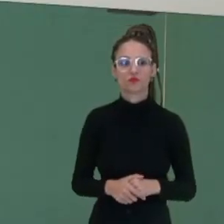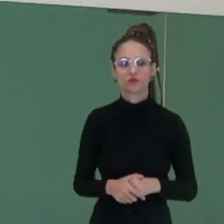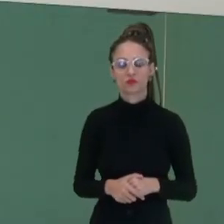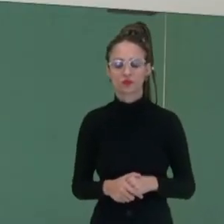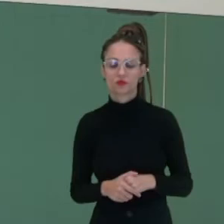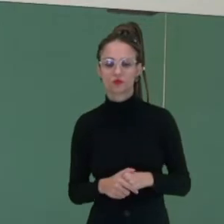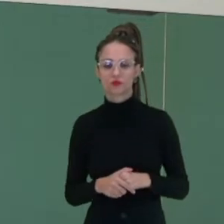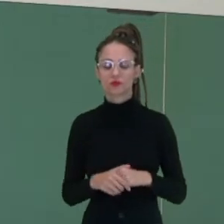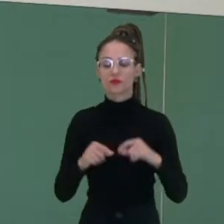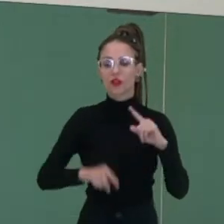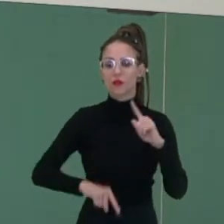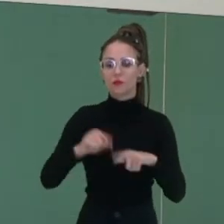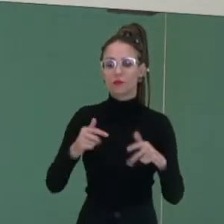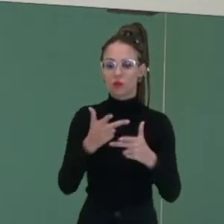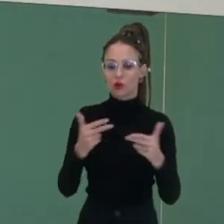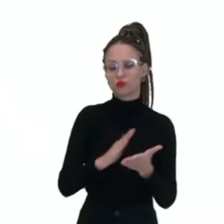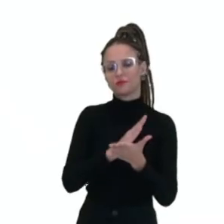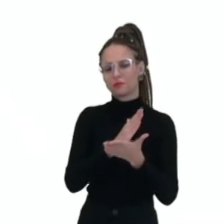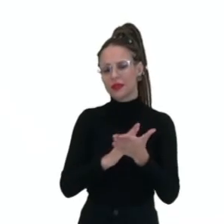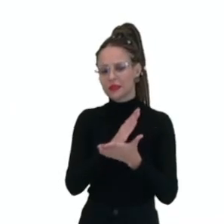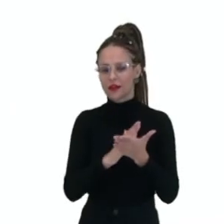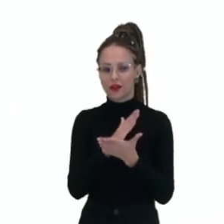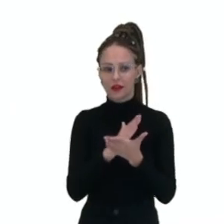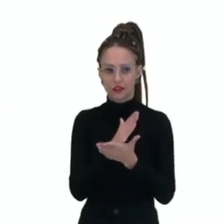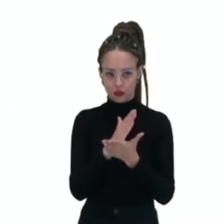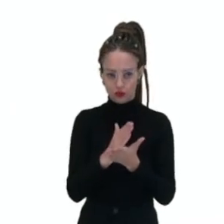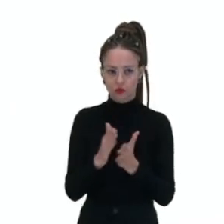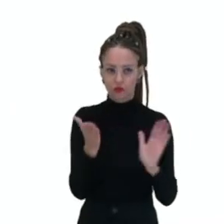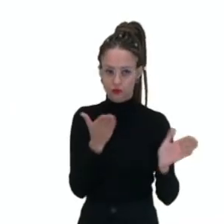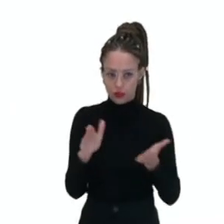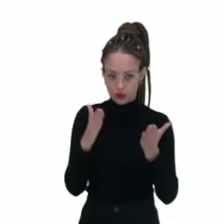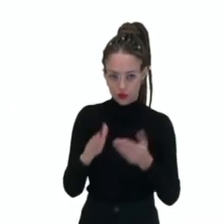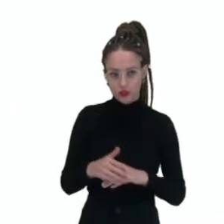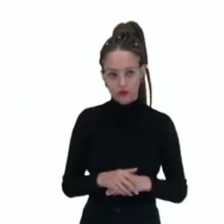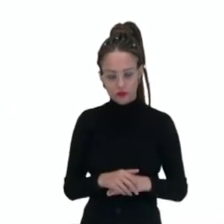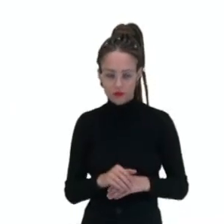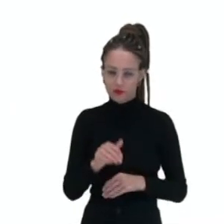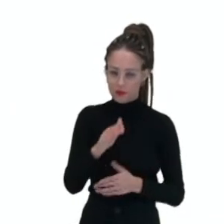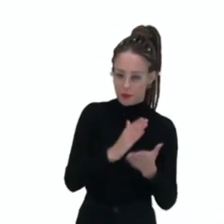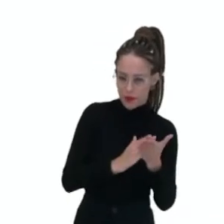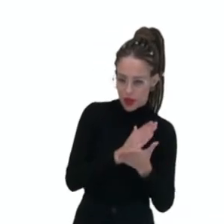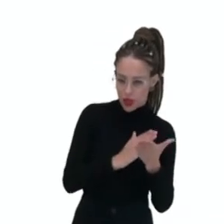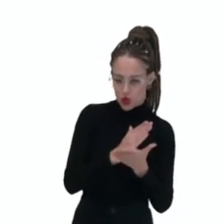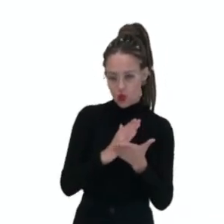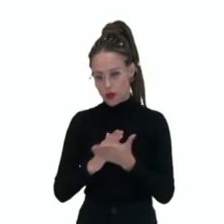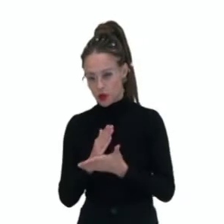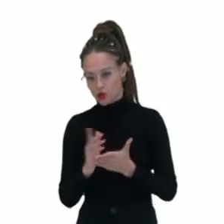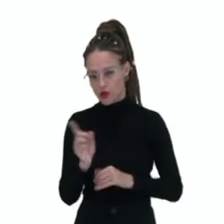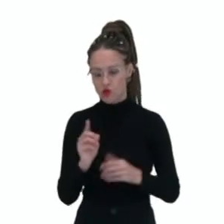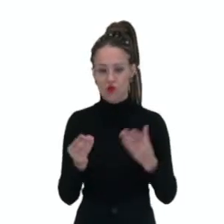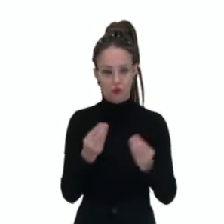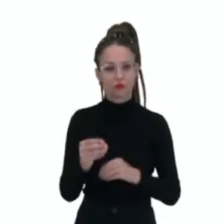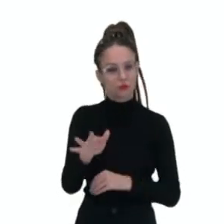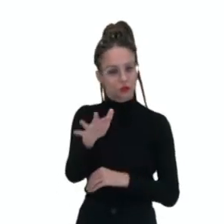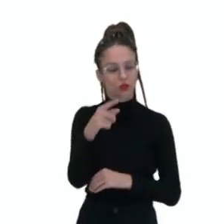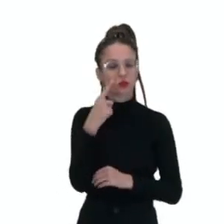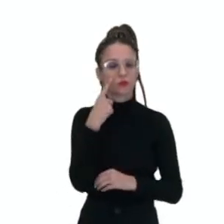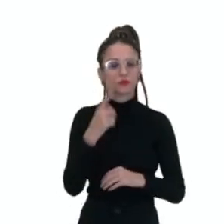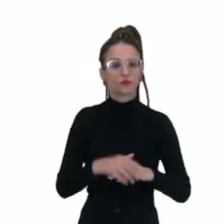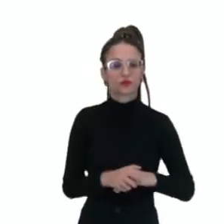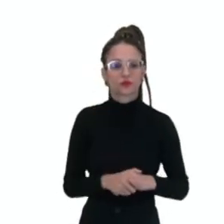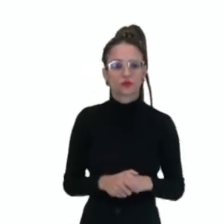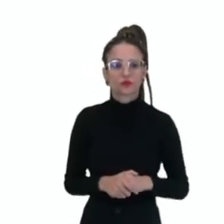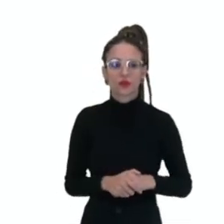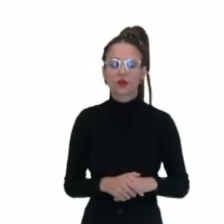Produtos semi-manufaturados. Ó, semi-manufaturados, meio manufaturado, meio não, é isso, professor? É mais ou menos, ó.